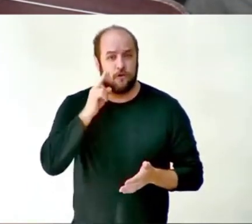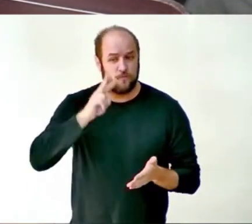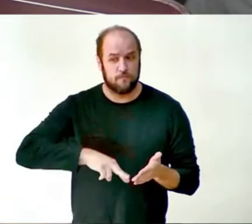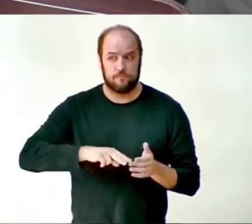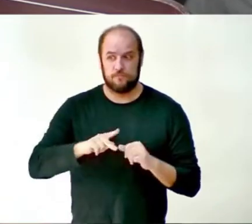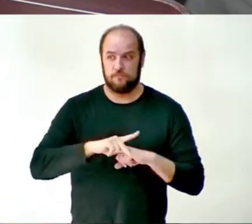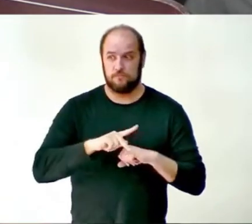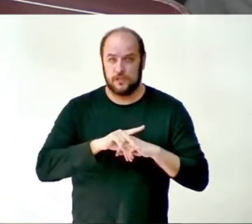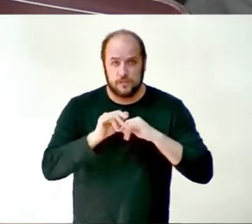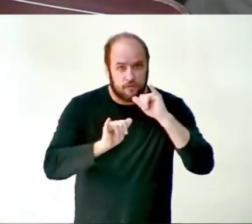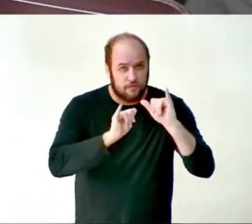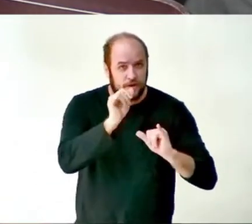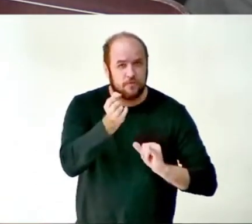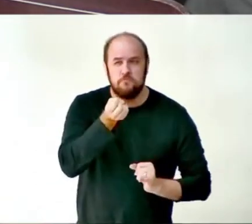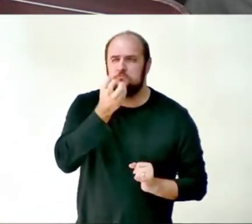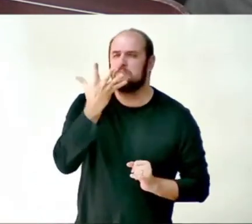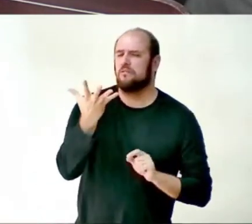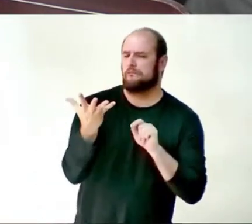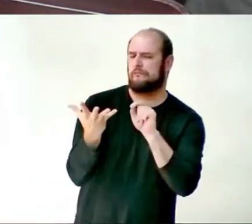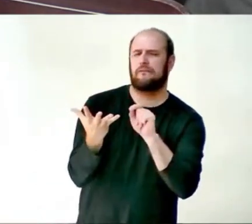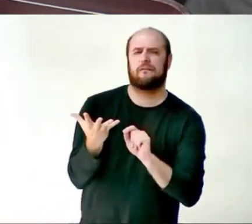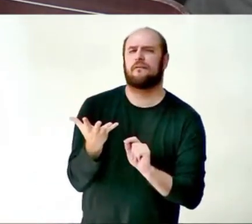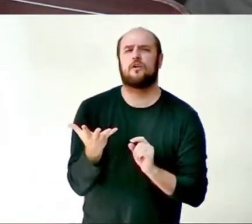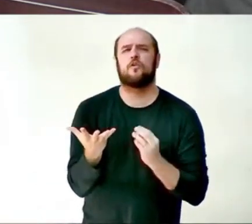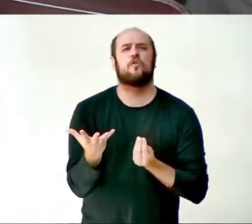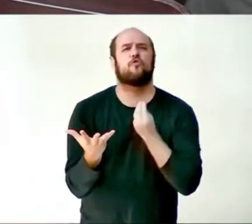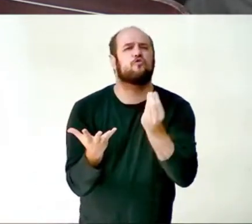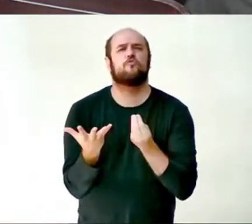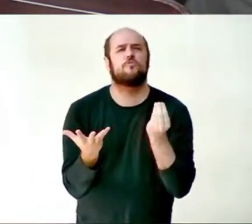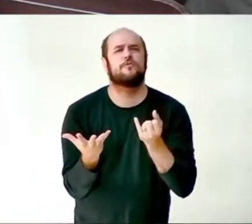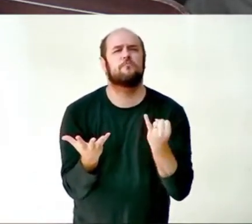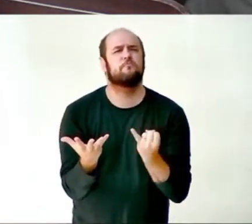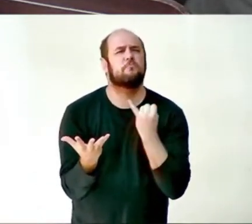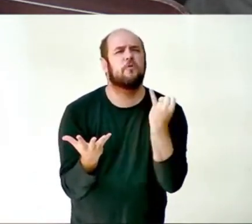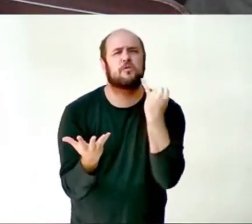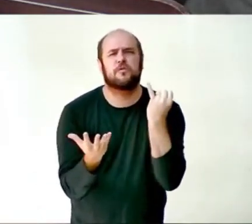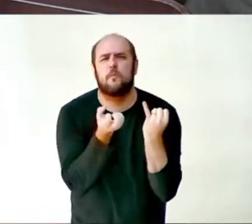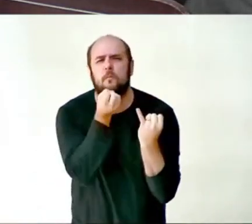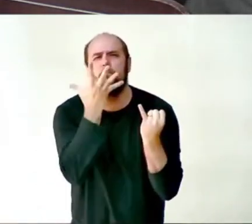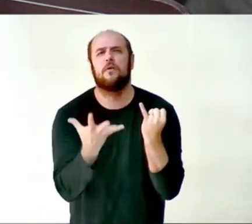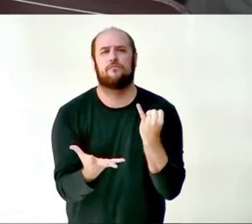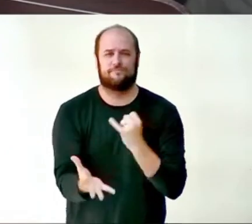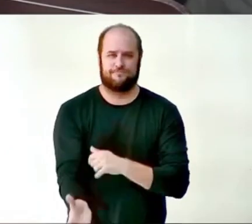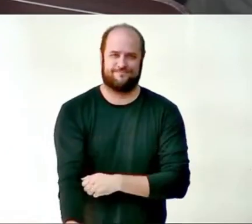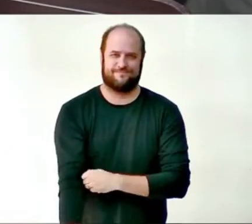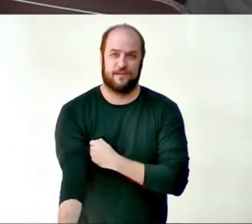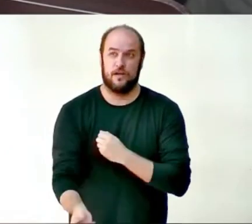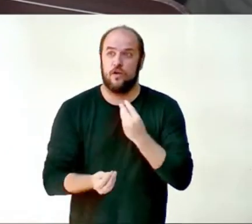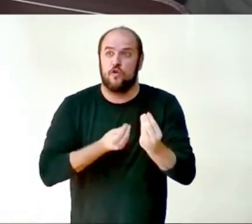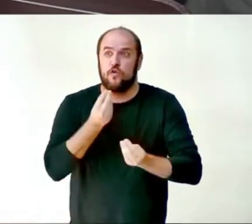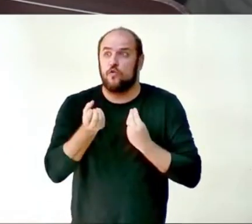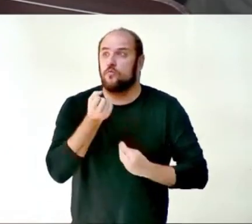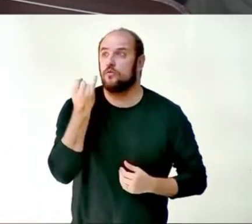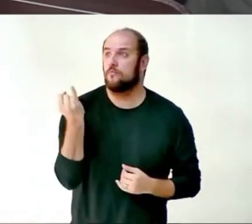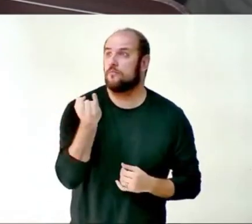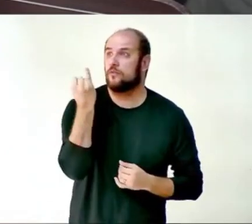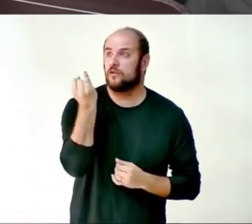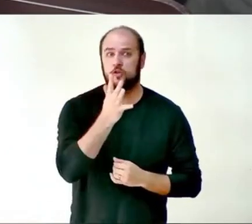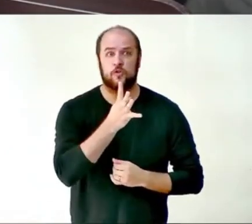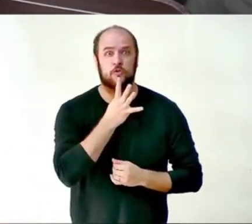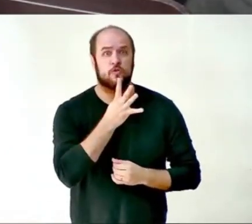Pedro começando a falar sobre o bem. O que é o bem? Como é importante fazer coisas boas. Como é importante ser